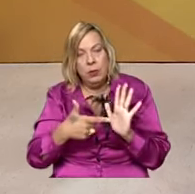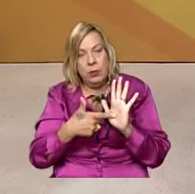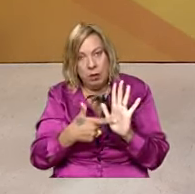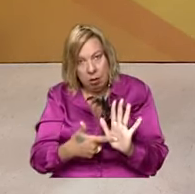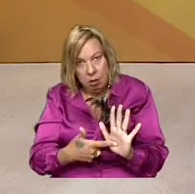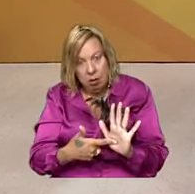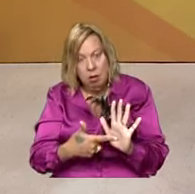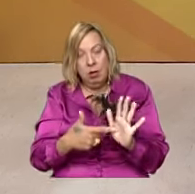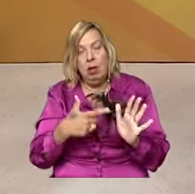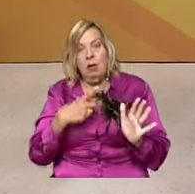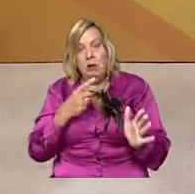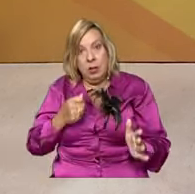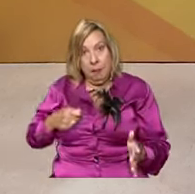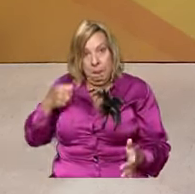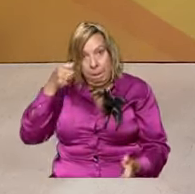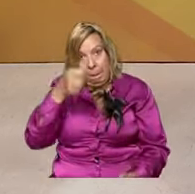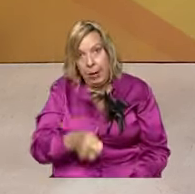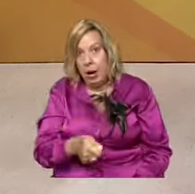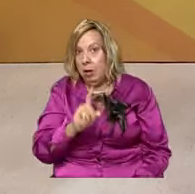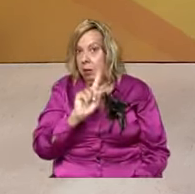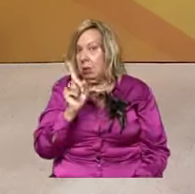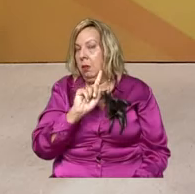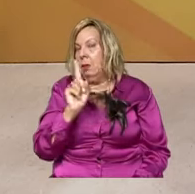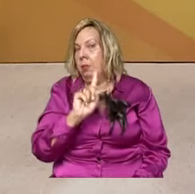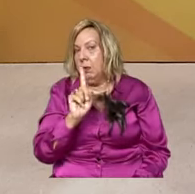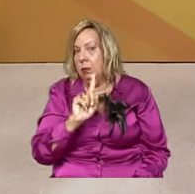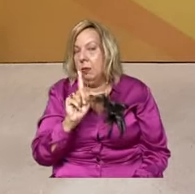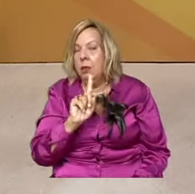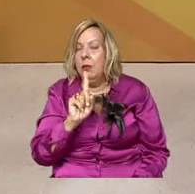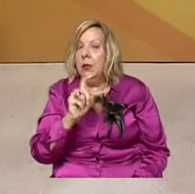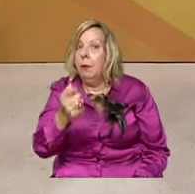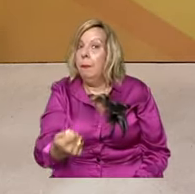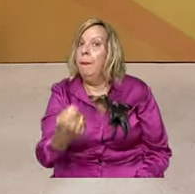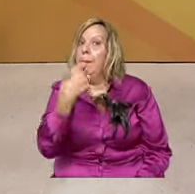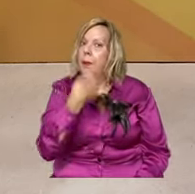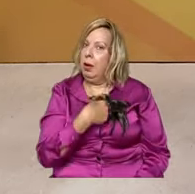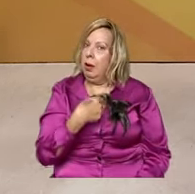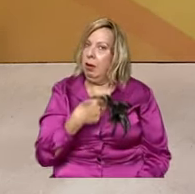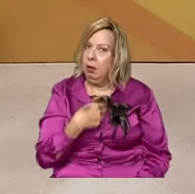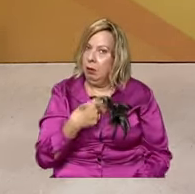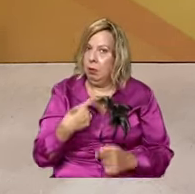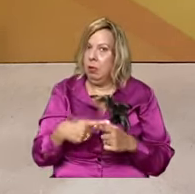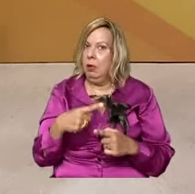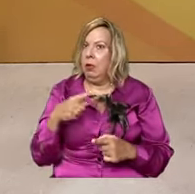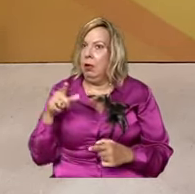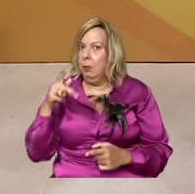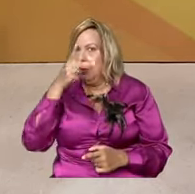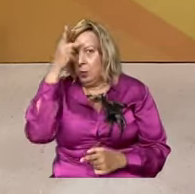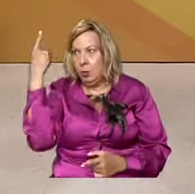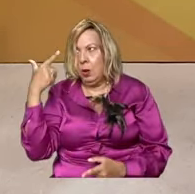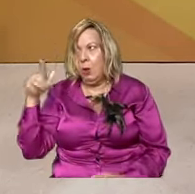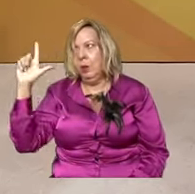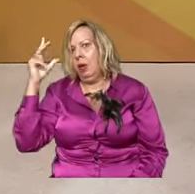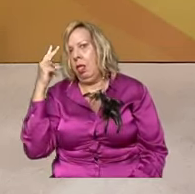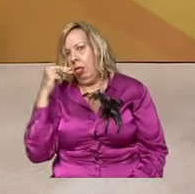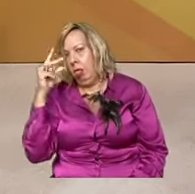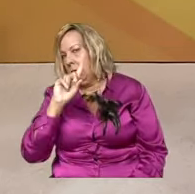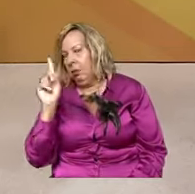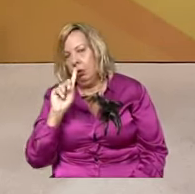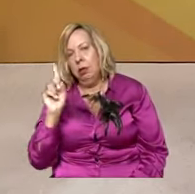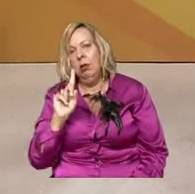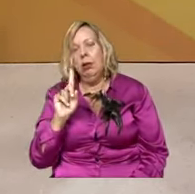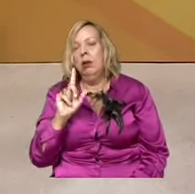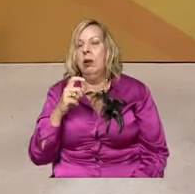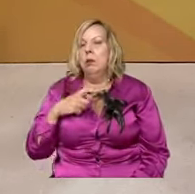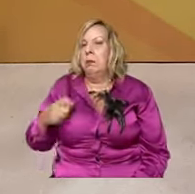tá bom? Isso mesmo. E agora a gente vai colocar você na máquina do tempo. Vamos levar você para o futuro, pois no próximo domingo,